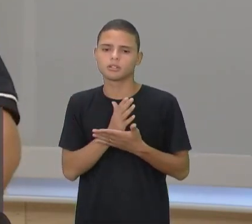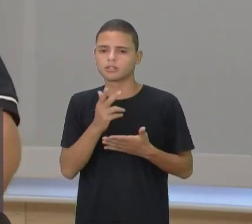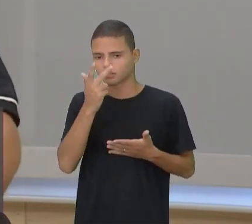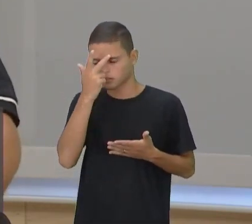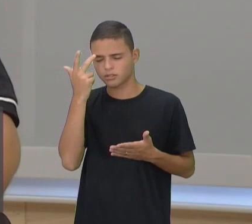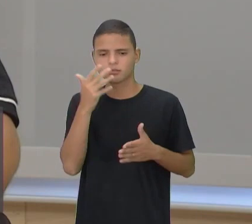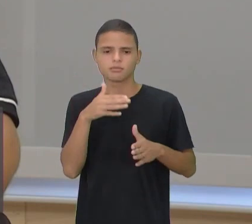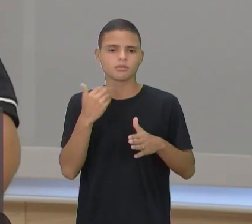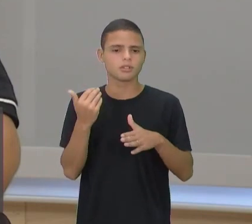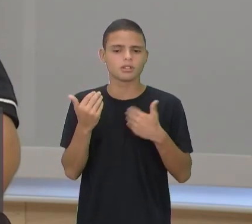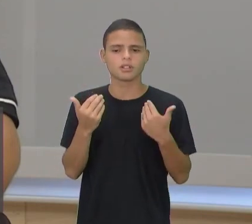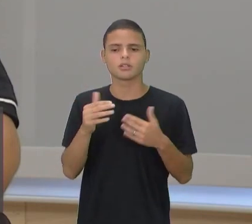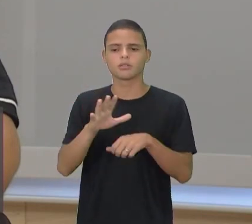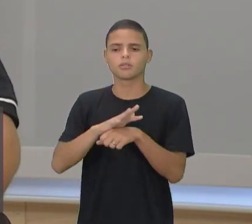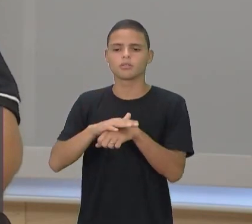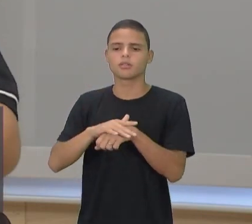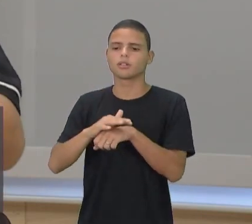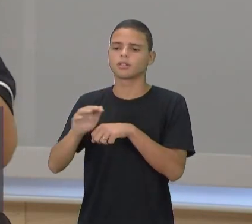algumas patologias,